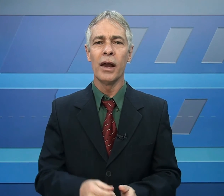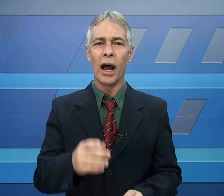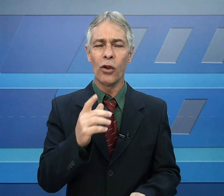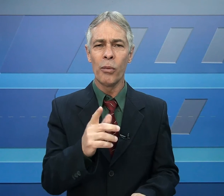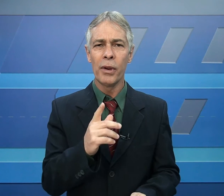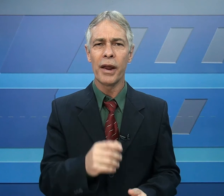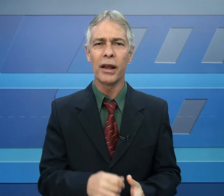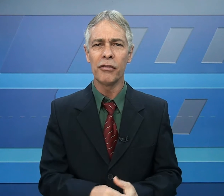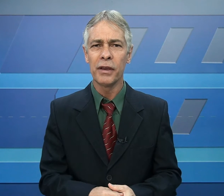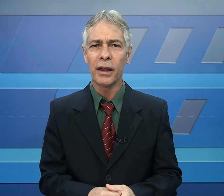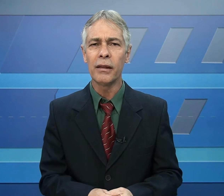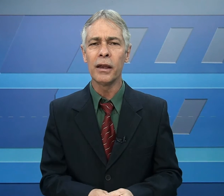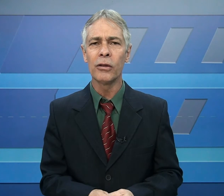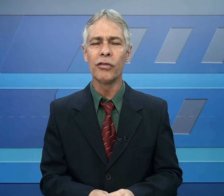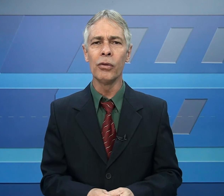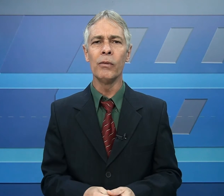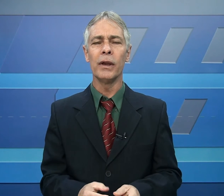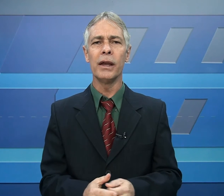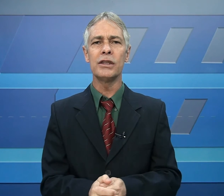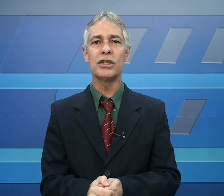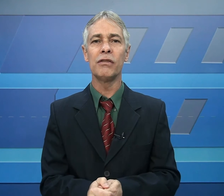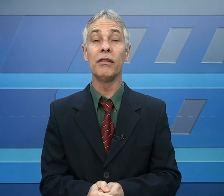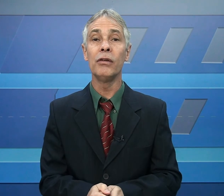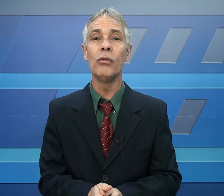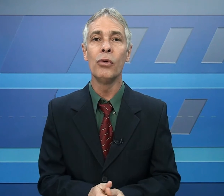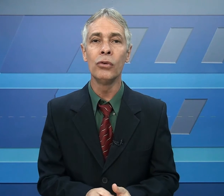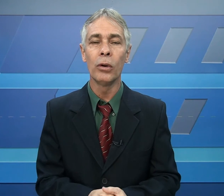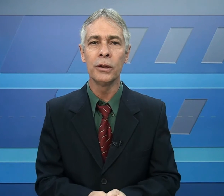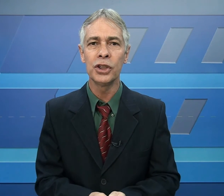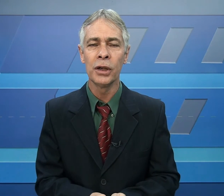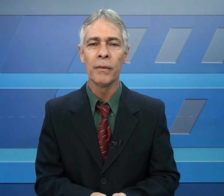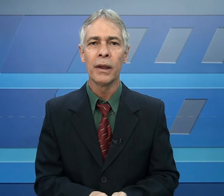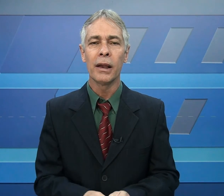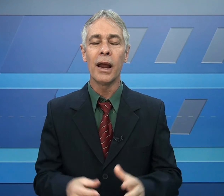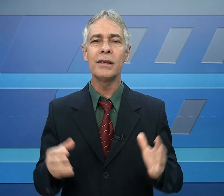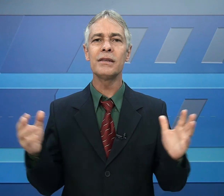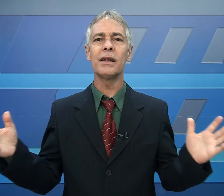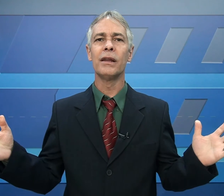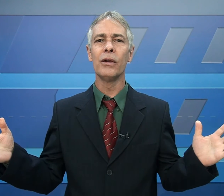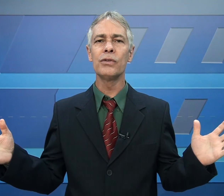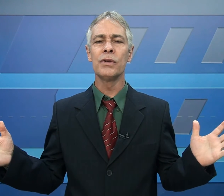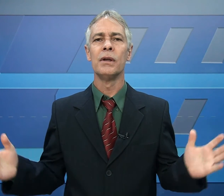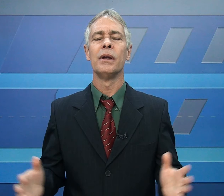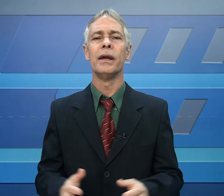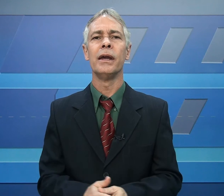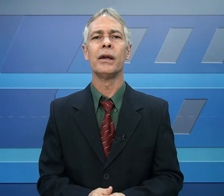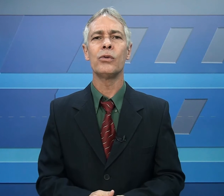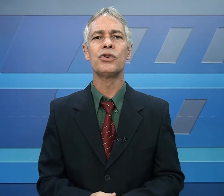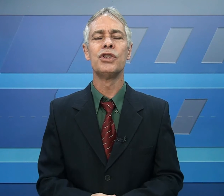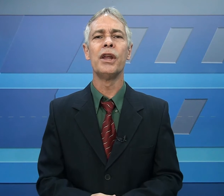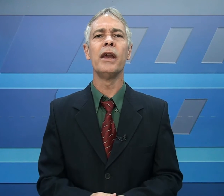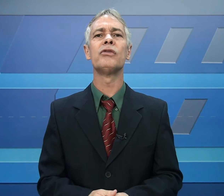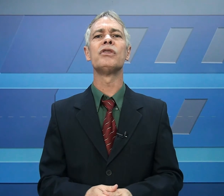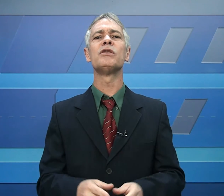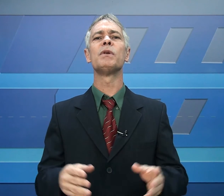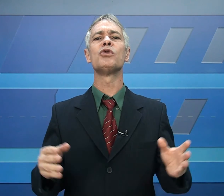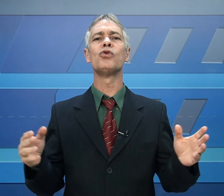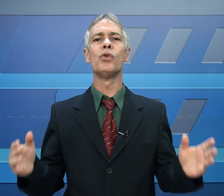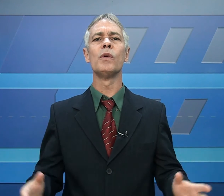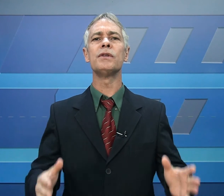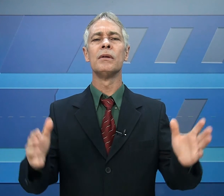né? Alô, mulherada, fique atenta, viu? A gente vive num mundo onde, graças a Deus, os direitos